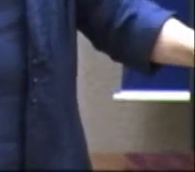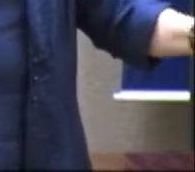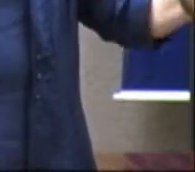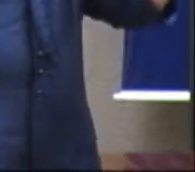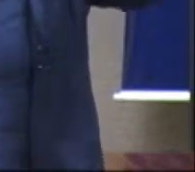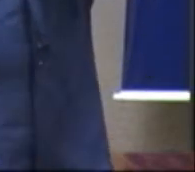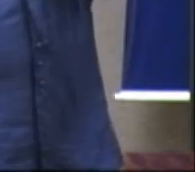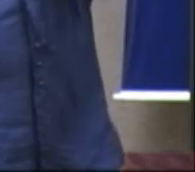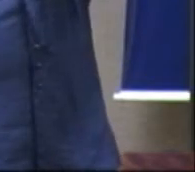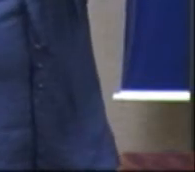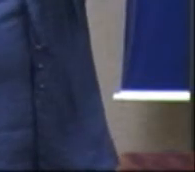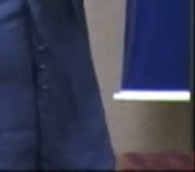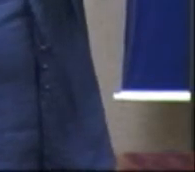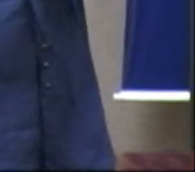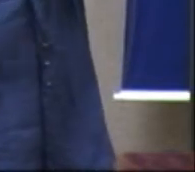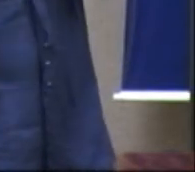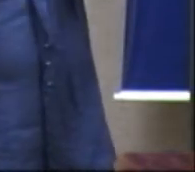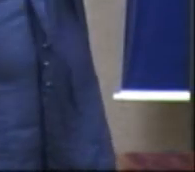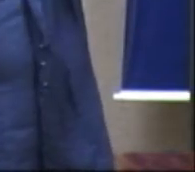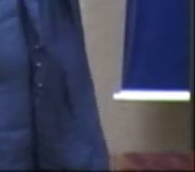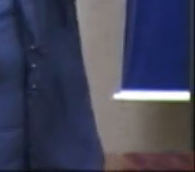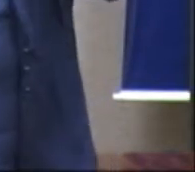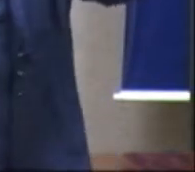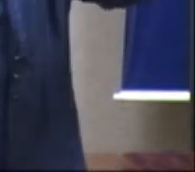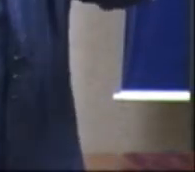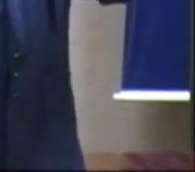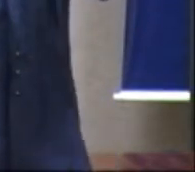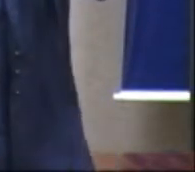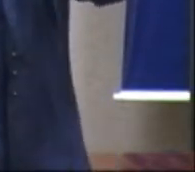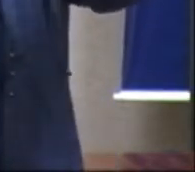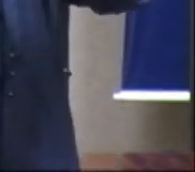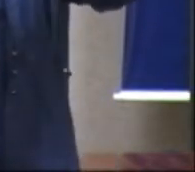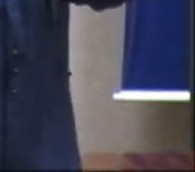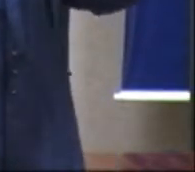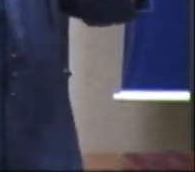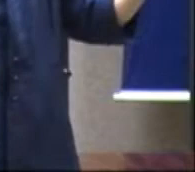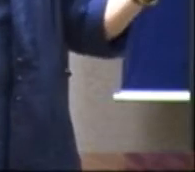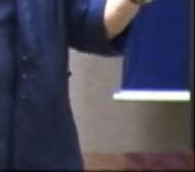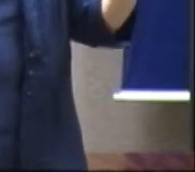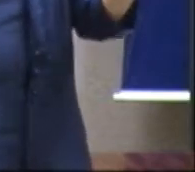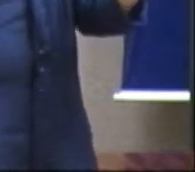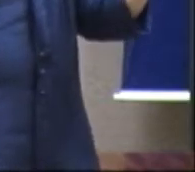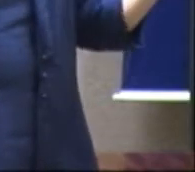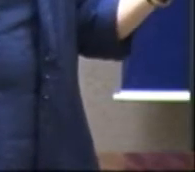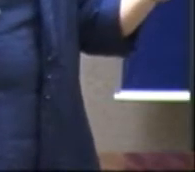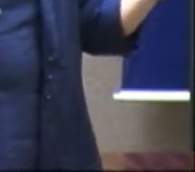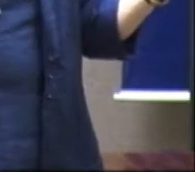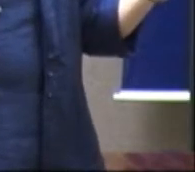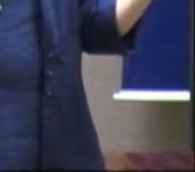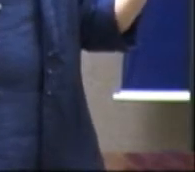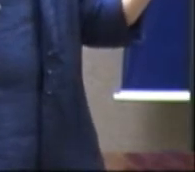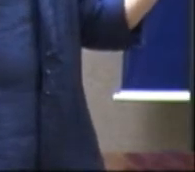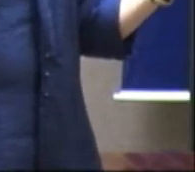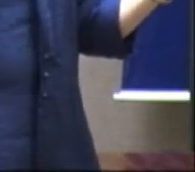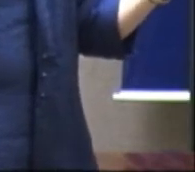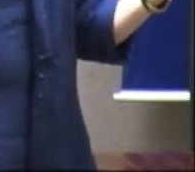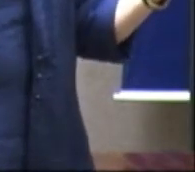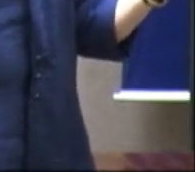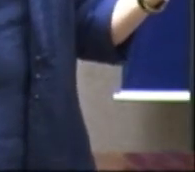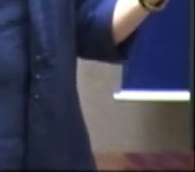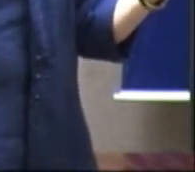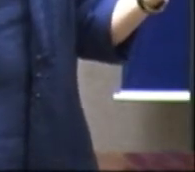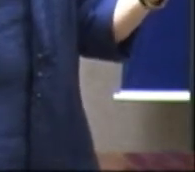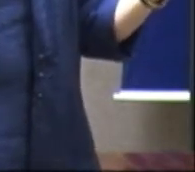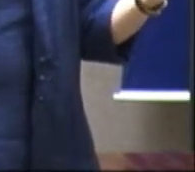pequenininhos, cheguem na faculdade sabendo escrever e ler e interpretar os textos de português como sua